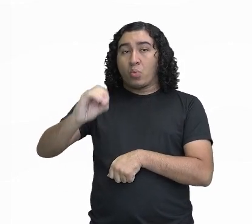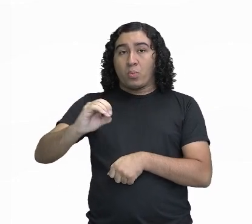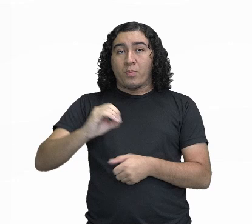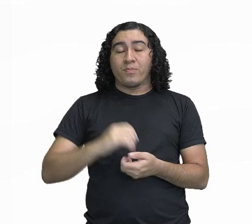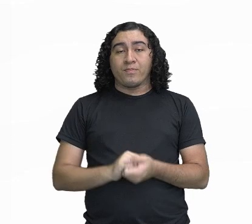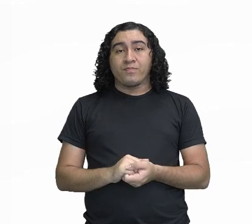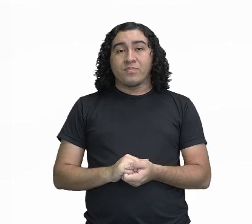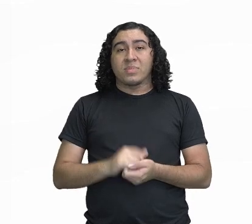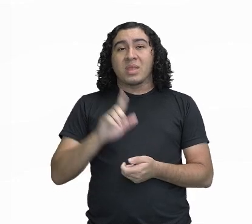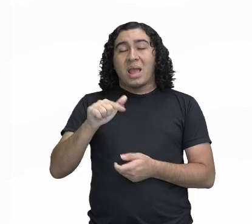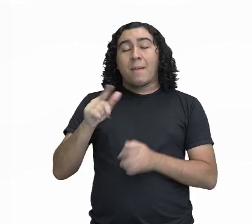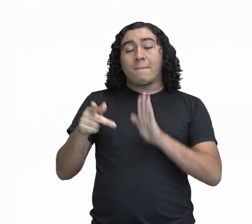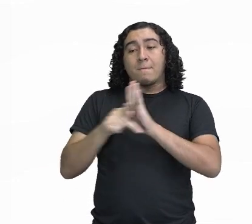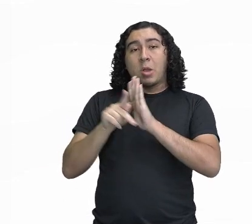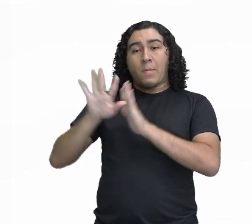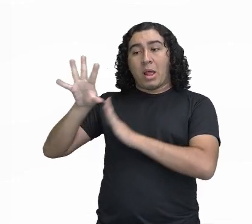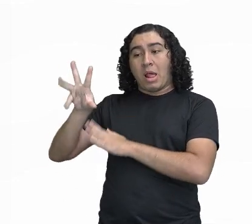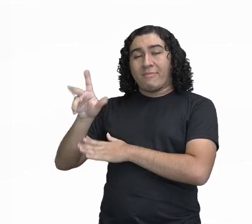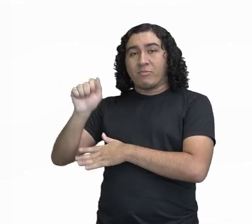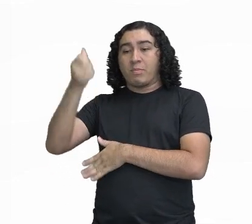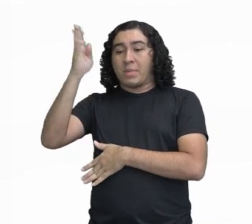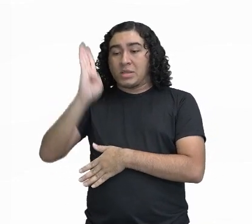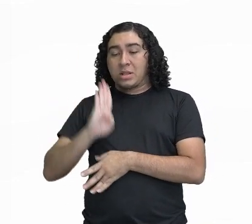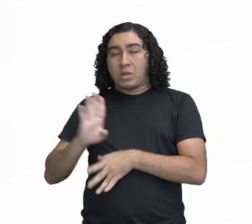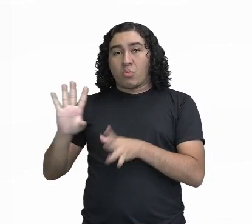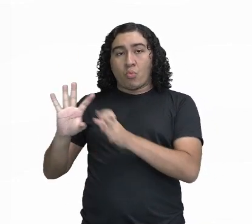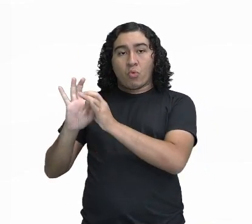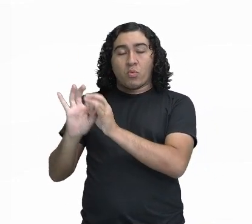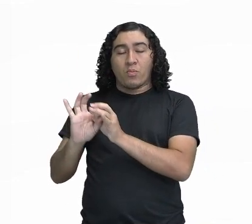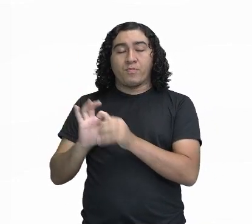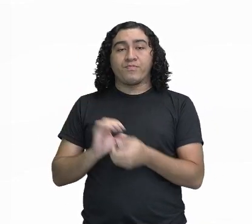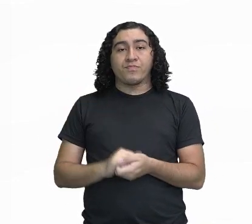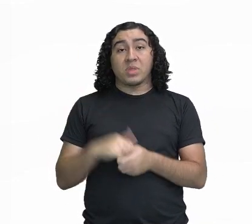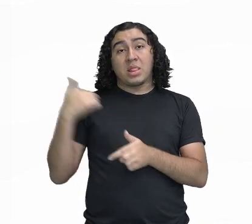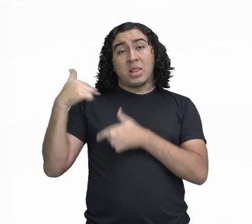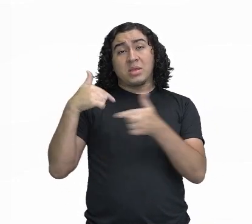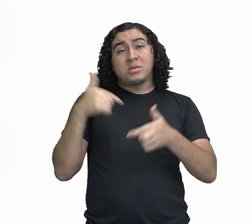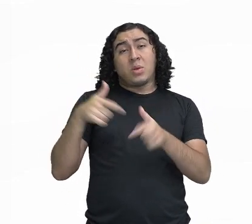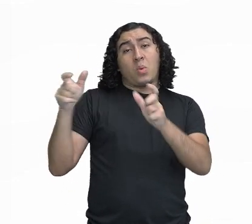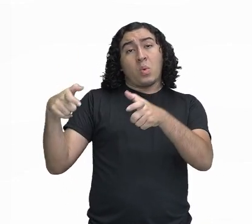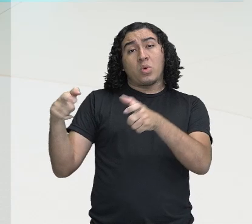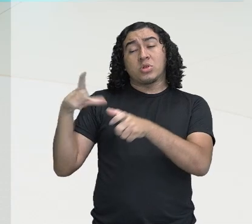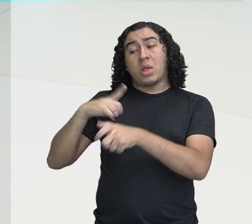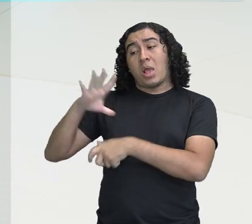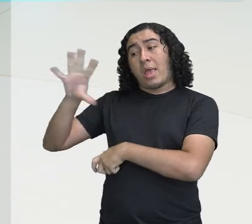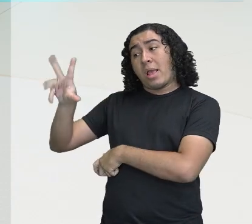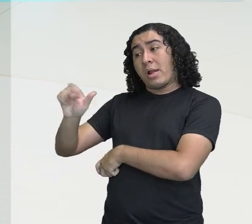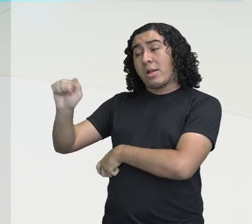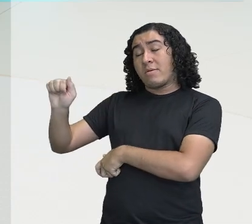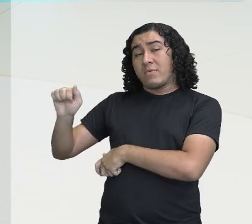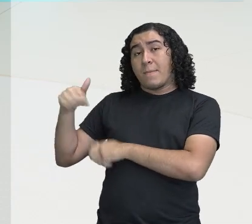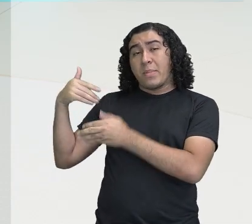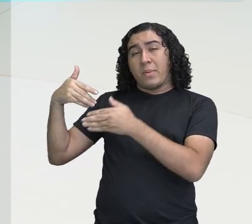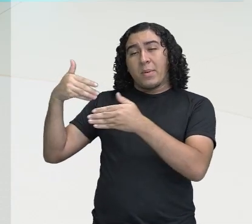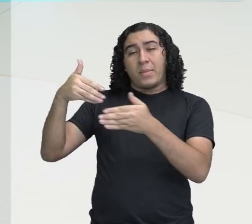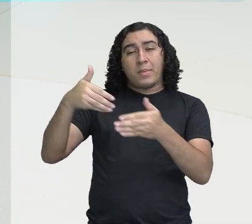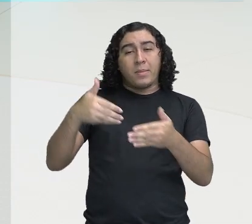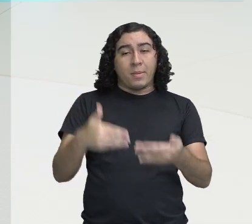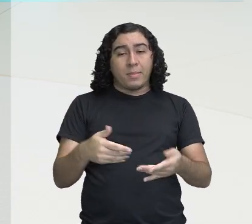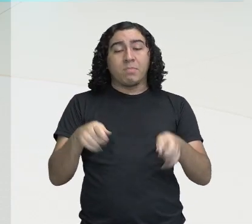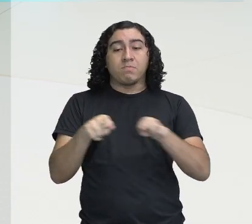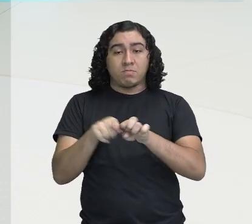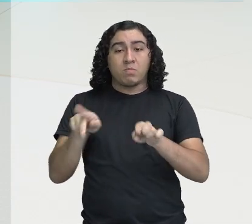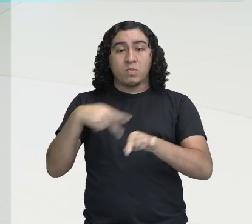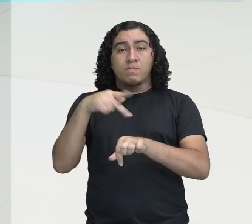ritmo afro-brasileiro. Ou seja, foi uma tradição que veio lá da África, através do país